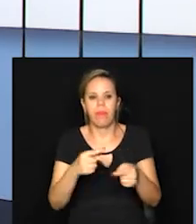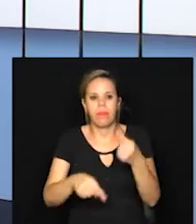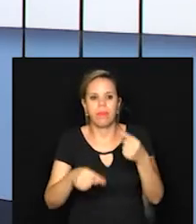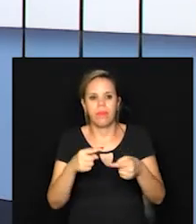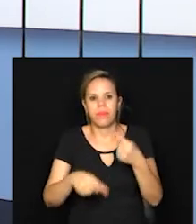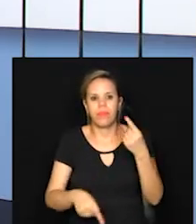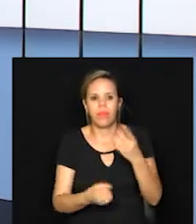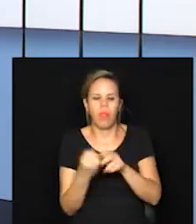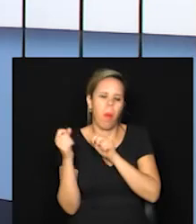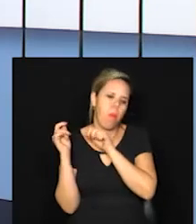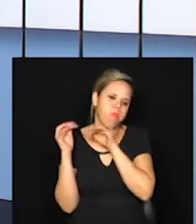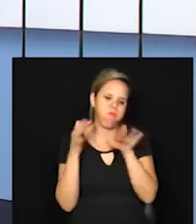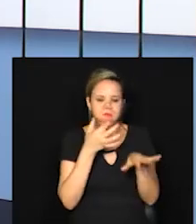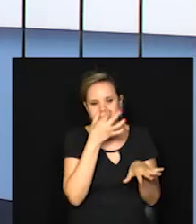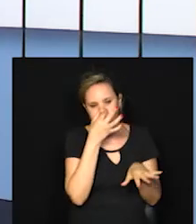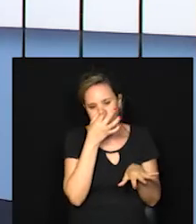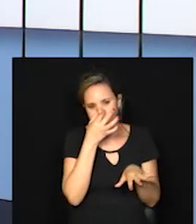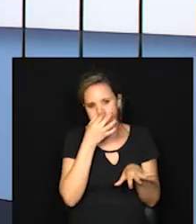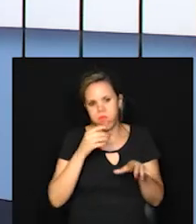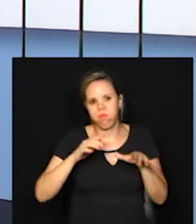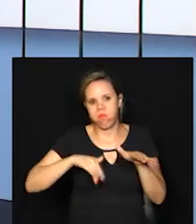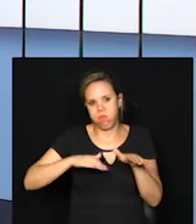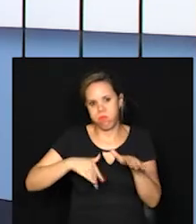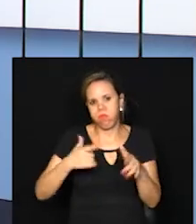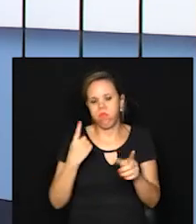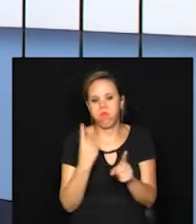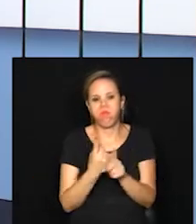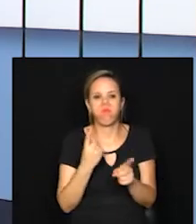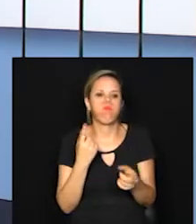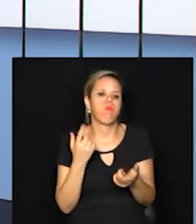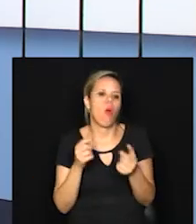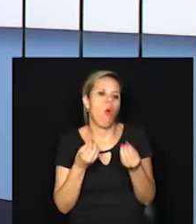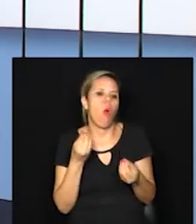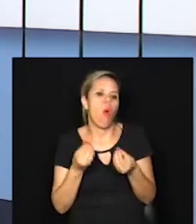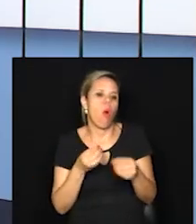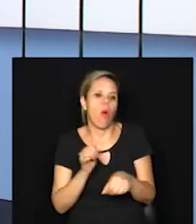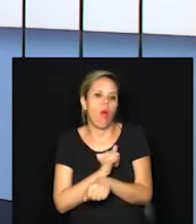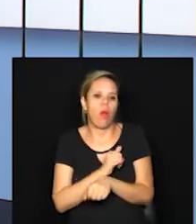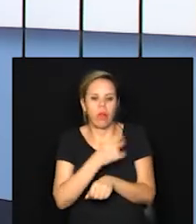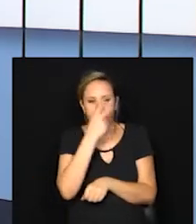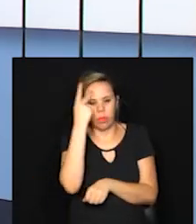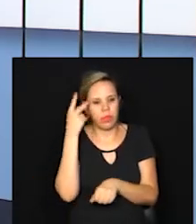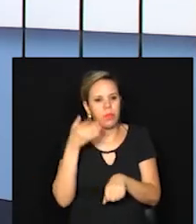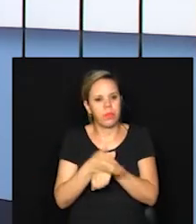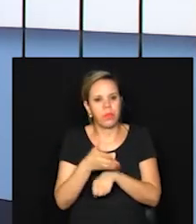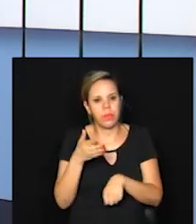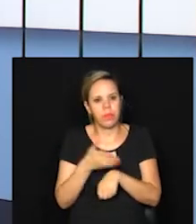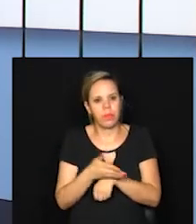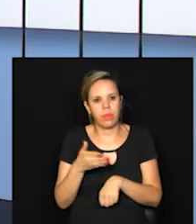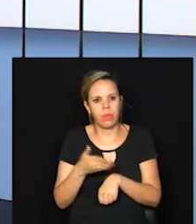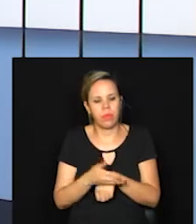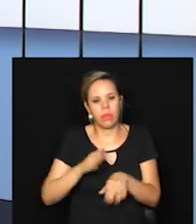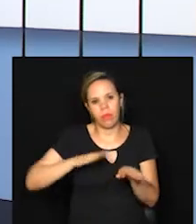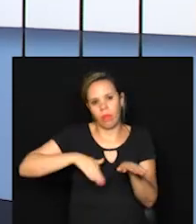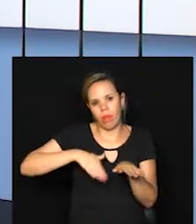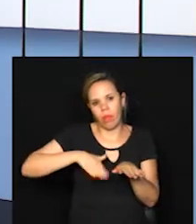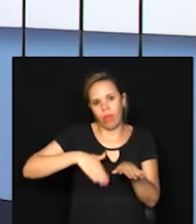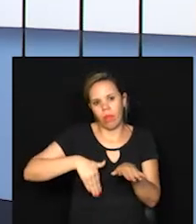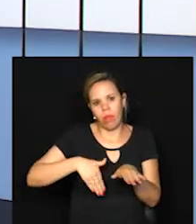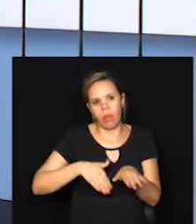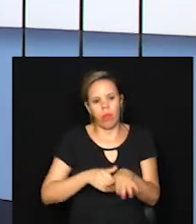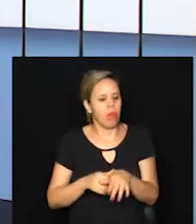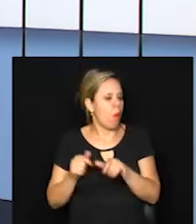que gerem aglomeração. Então, os clubes também vão ter que encontrar uma maneira de que as pessoas possam frequentar as piscinas, mas